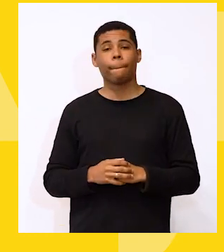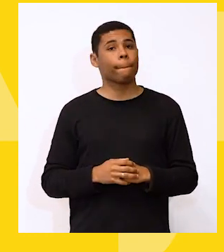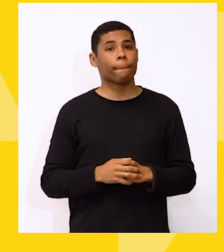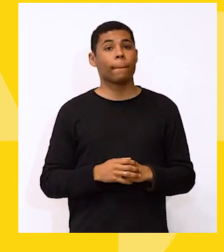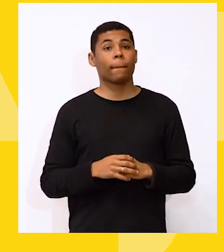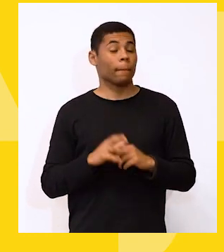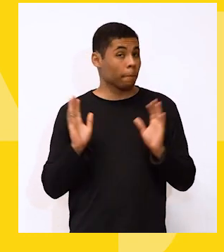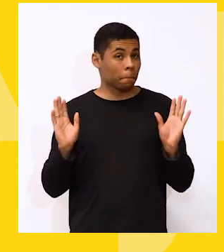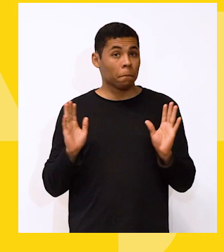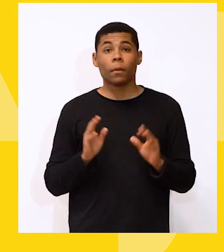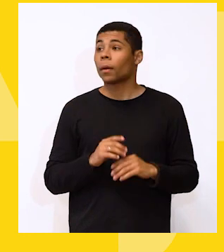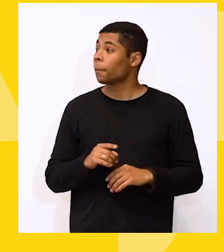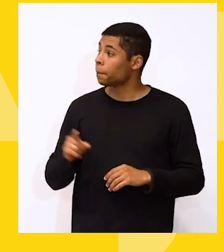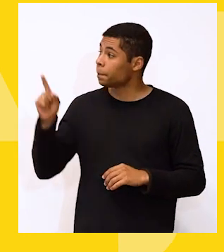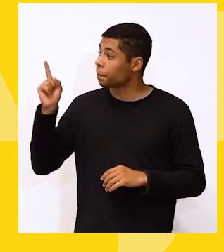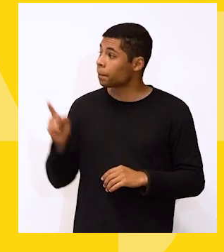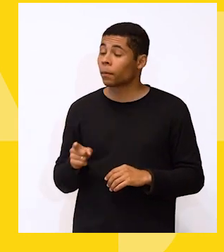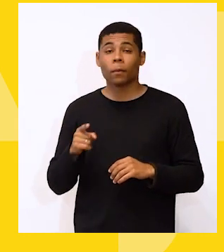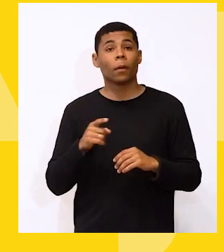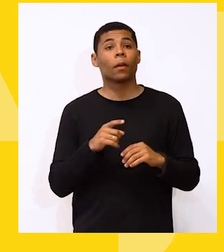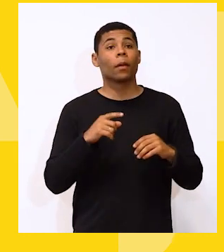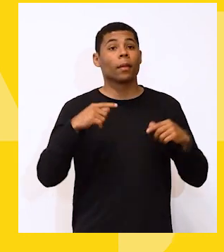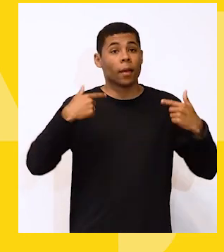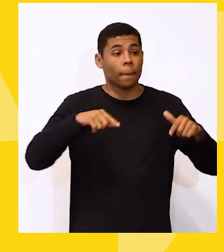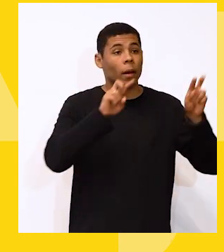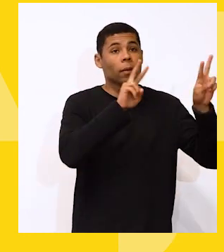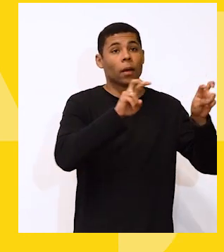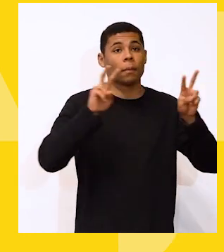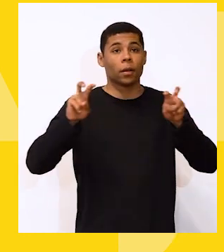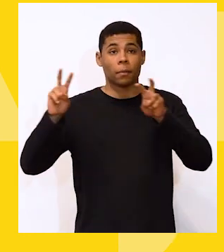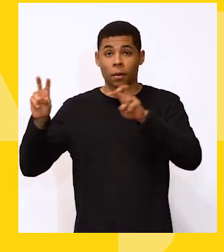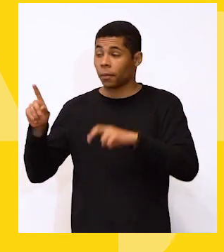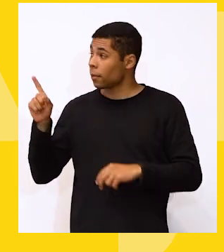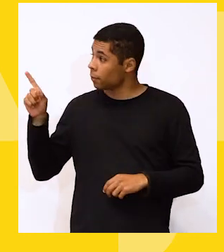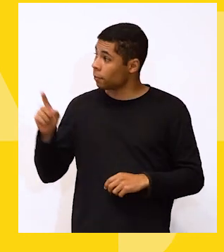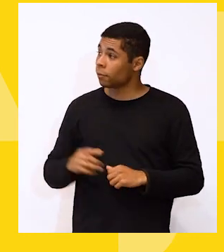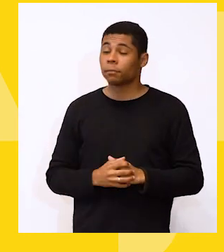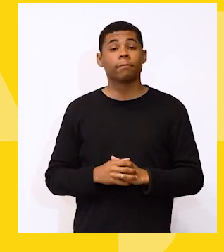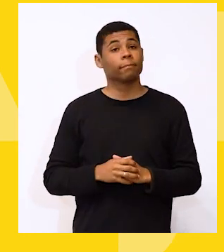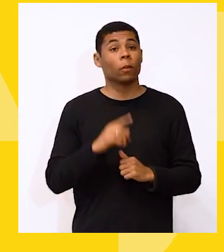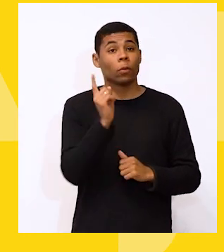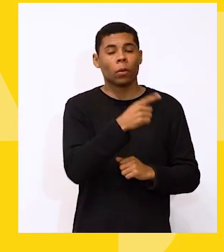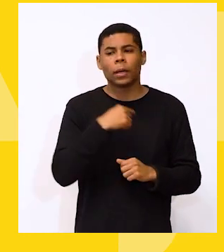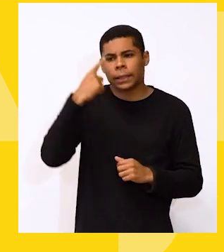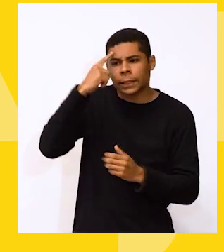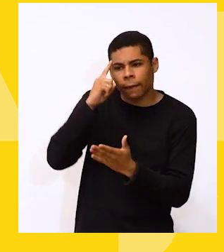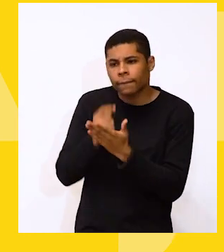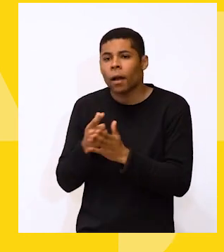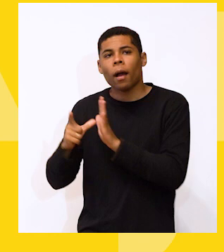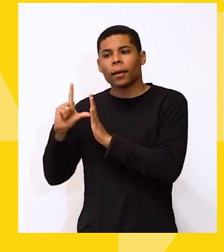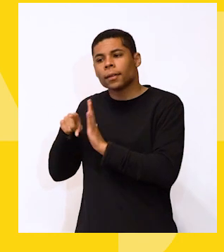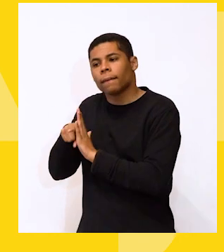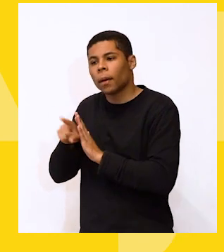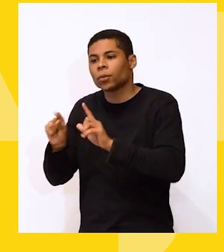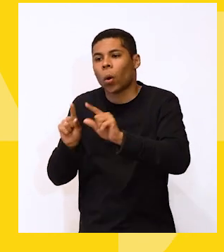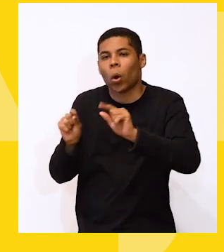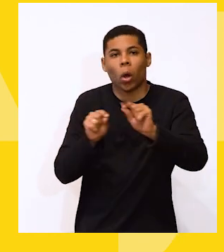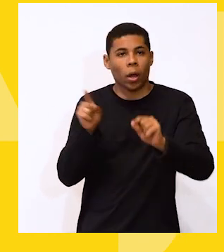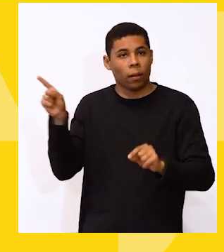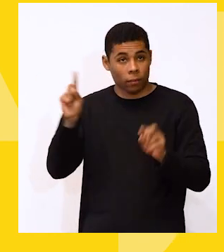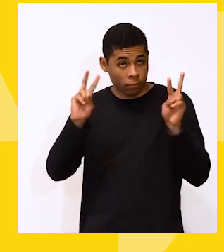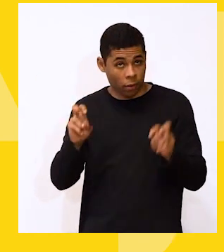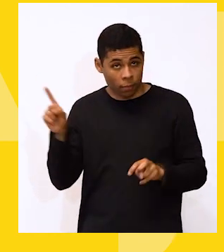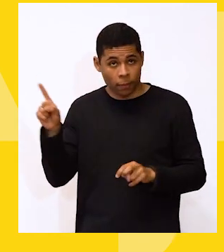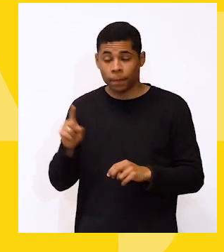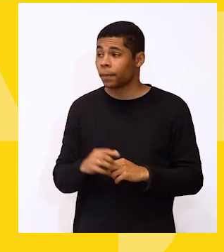basicamente Esses são os grupos de trabalho e as áreas de atuação que nós selecionamos para serem desenvolvidos cada